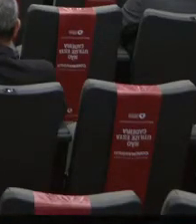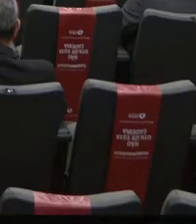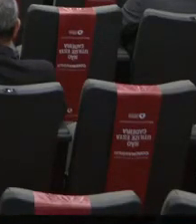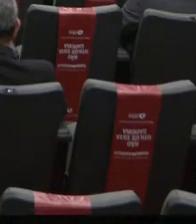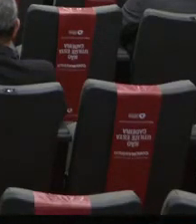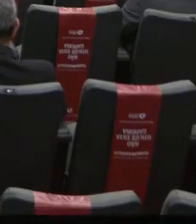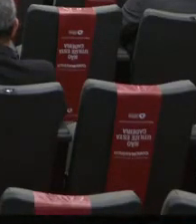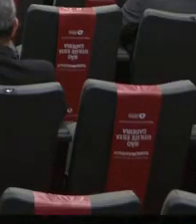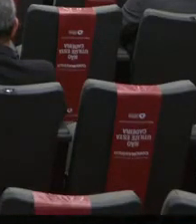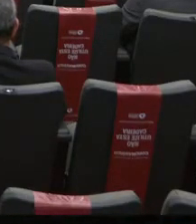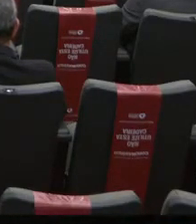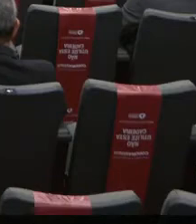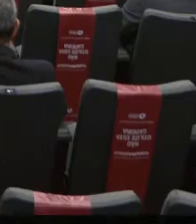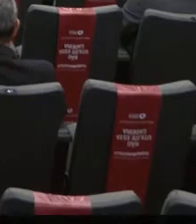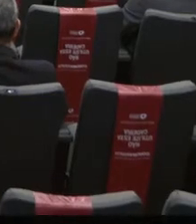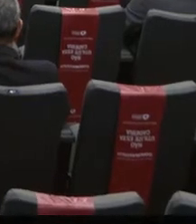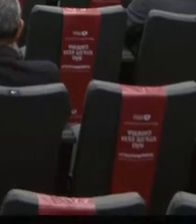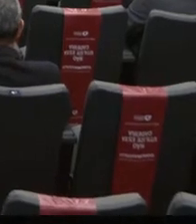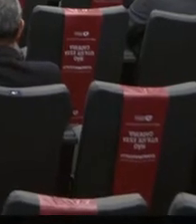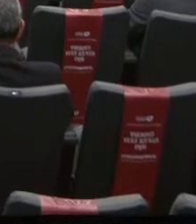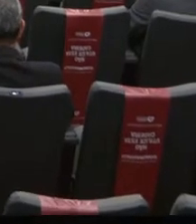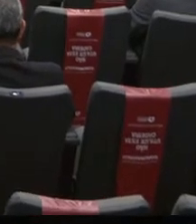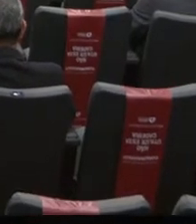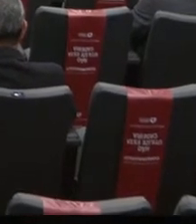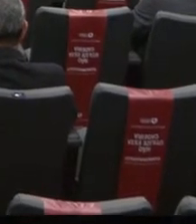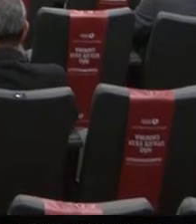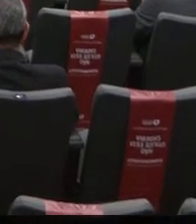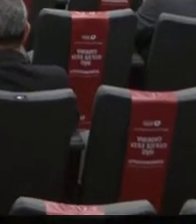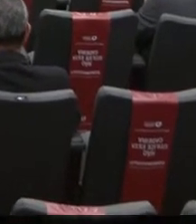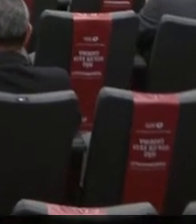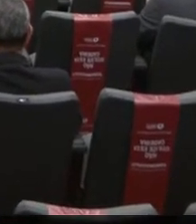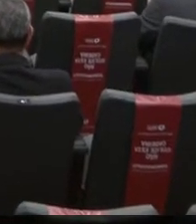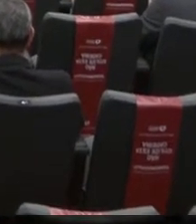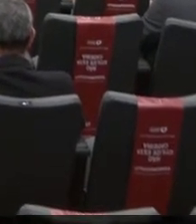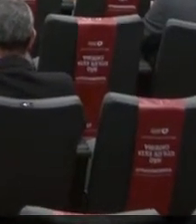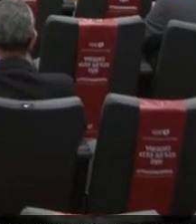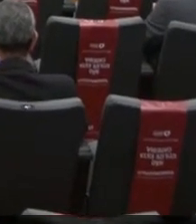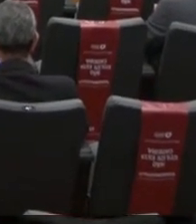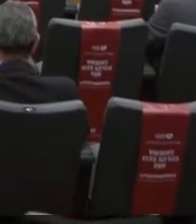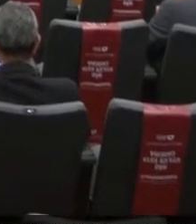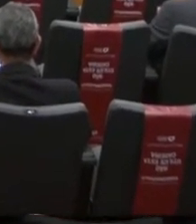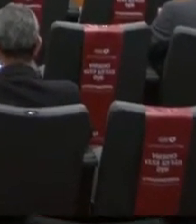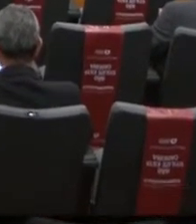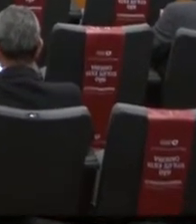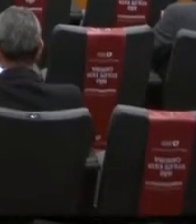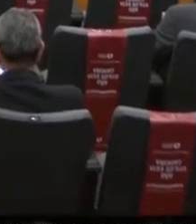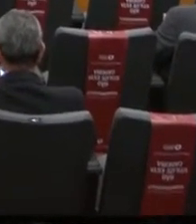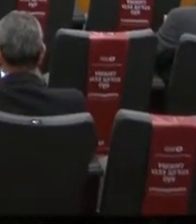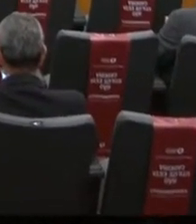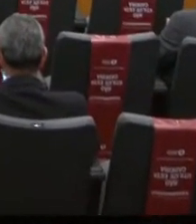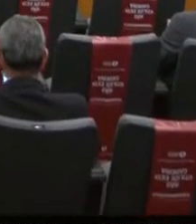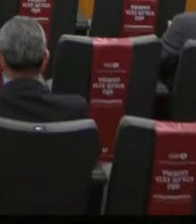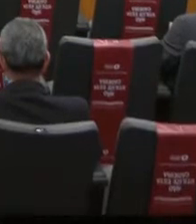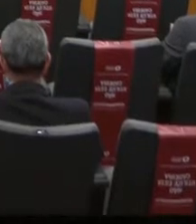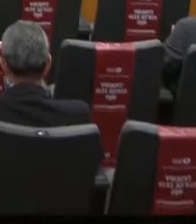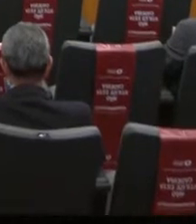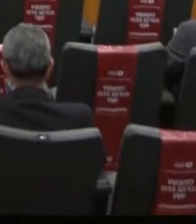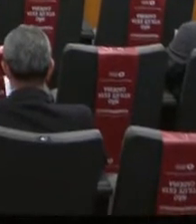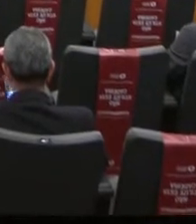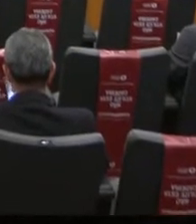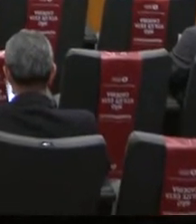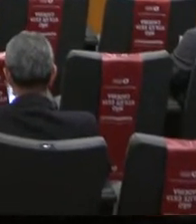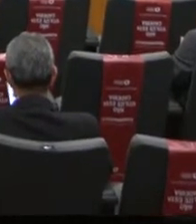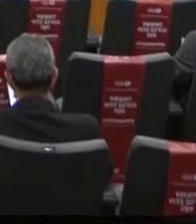da deputada celise laviola Deputado José Guilherme Deputado José Reis